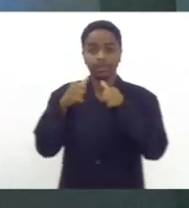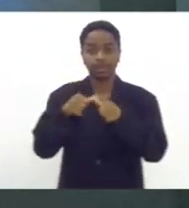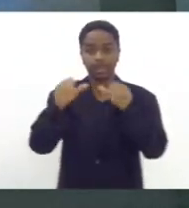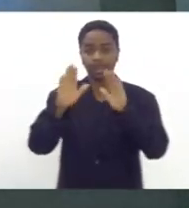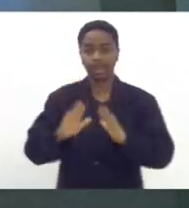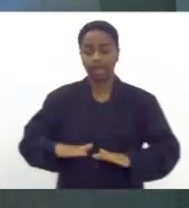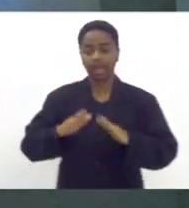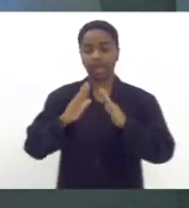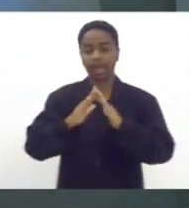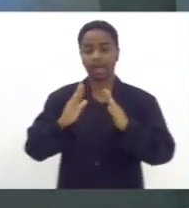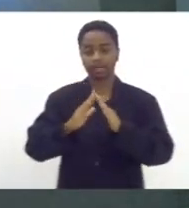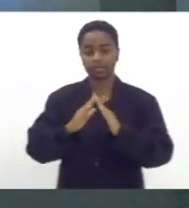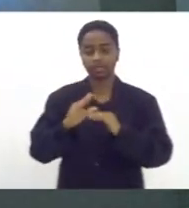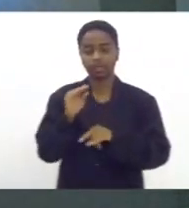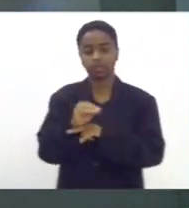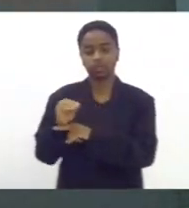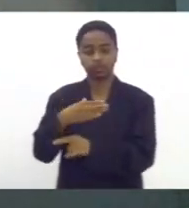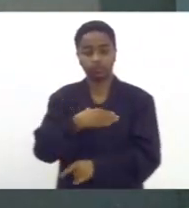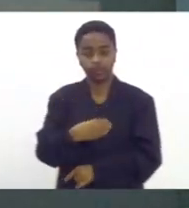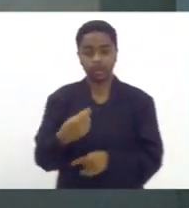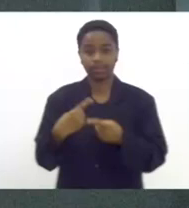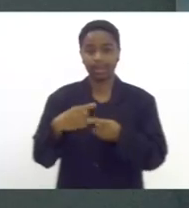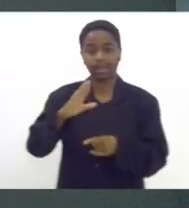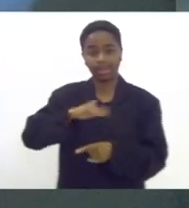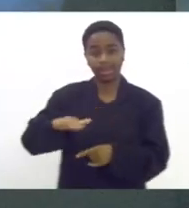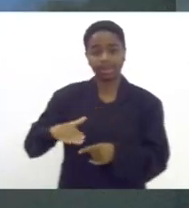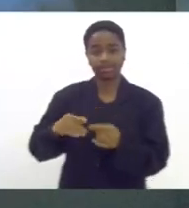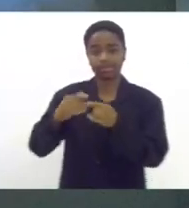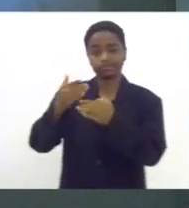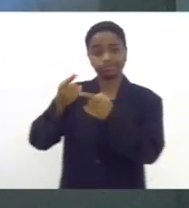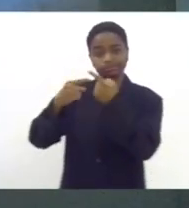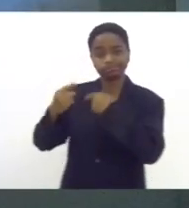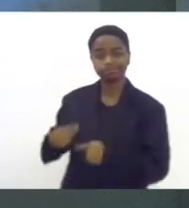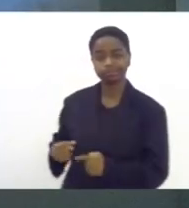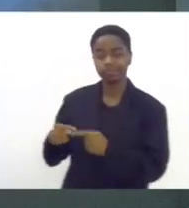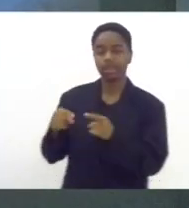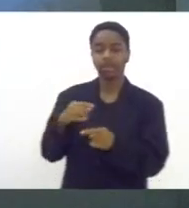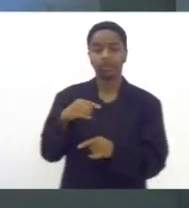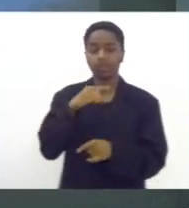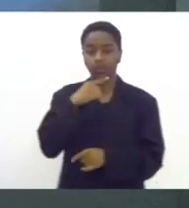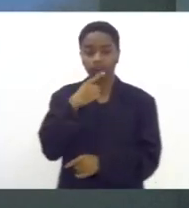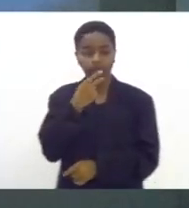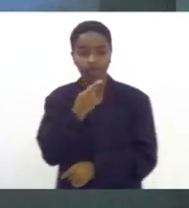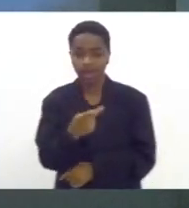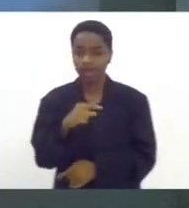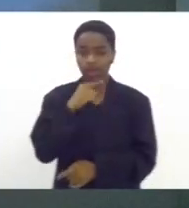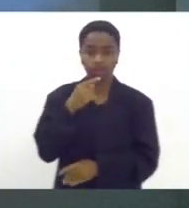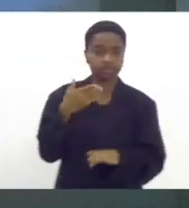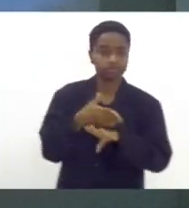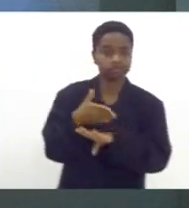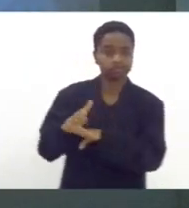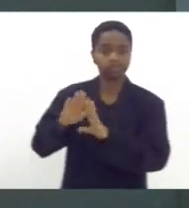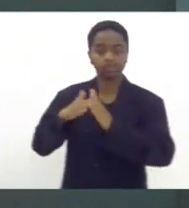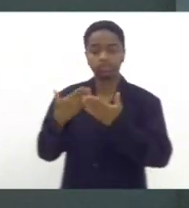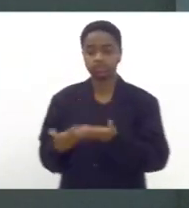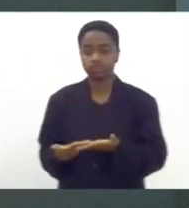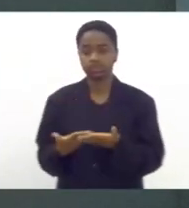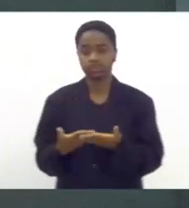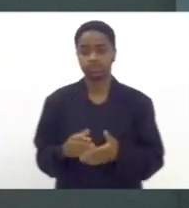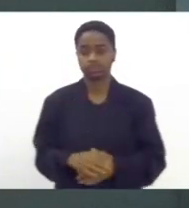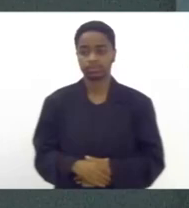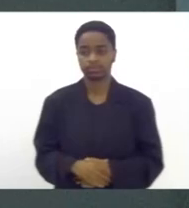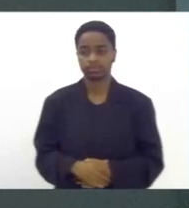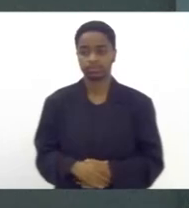estressadas extremamente agitadas estão regredindo crianças deixando de falar crianças deixando de de pra escola porque não consegue ser assistente